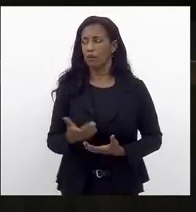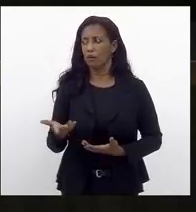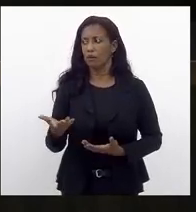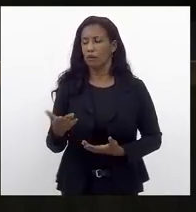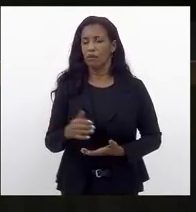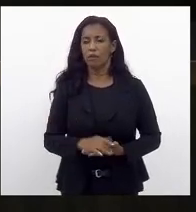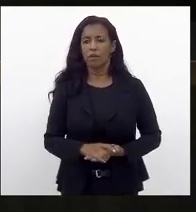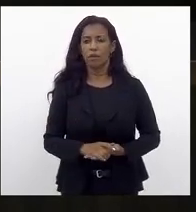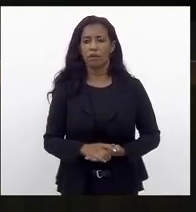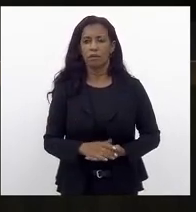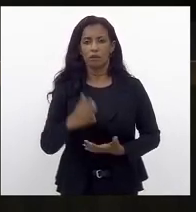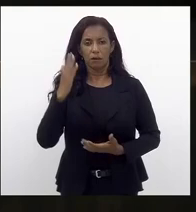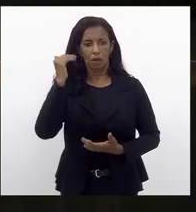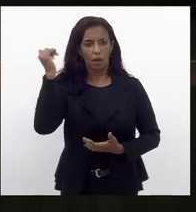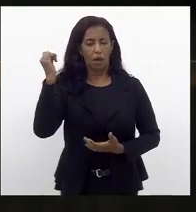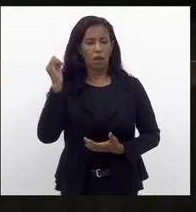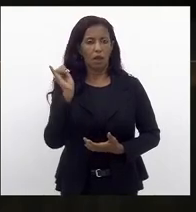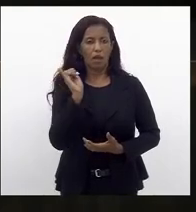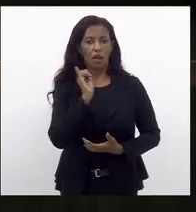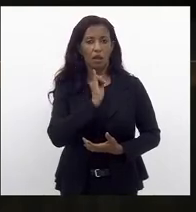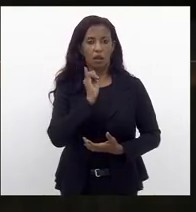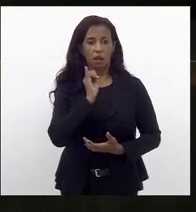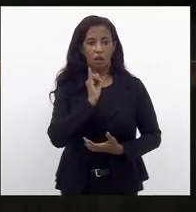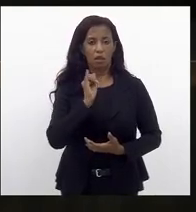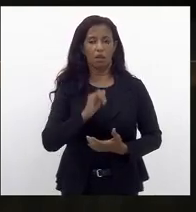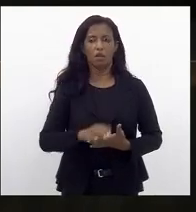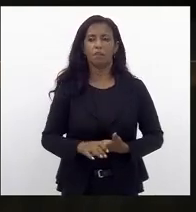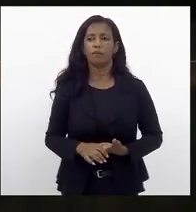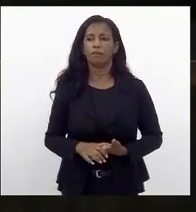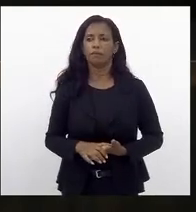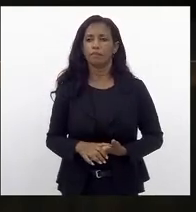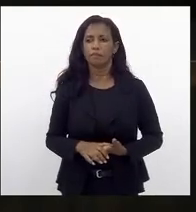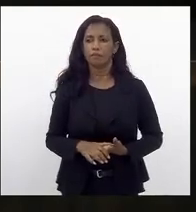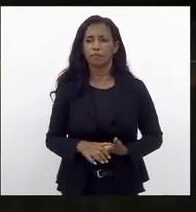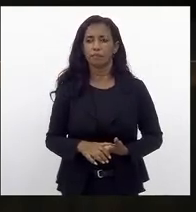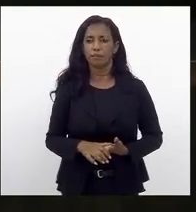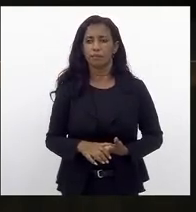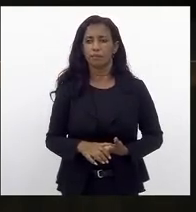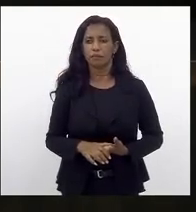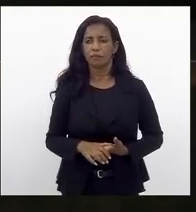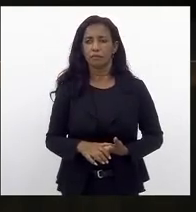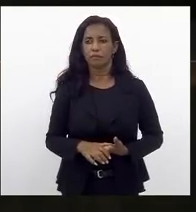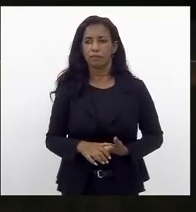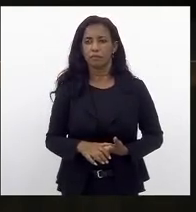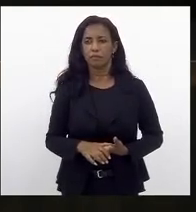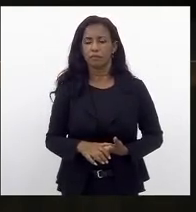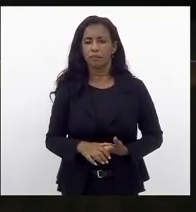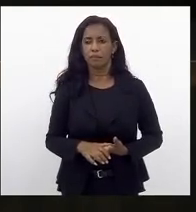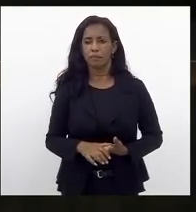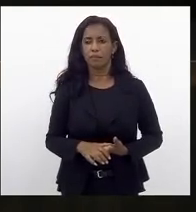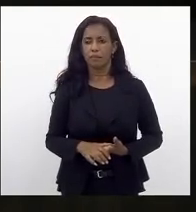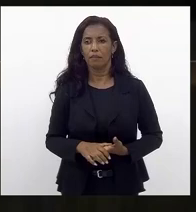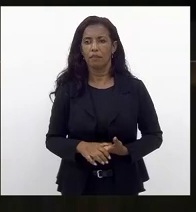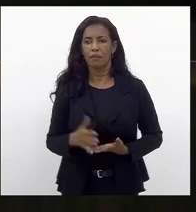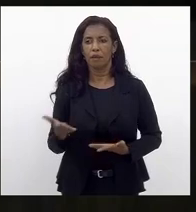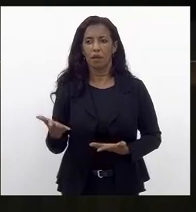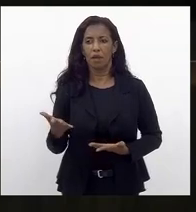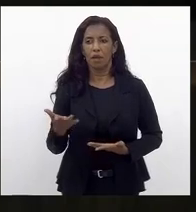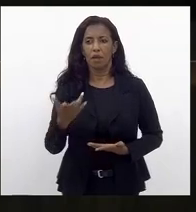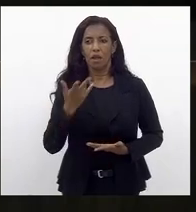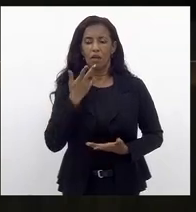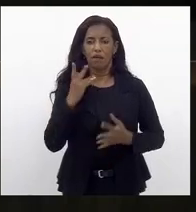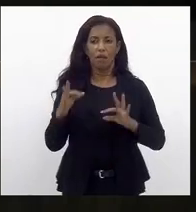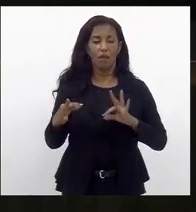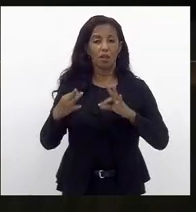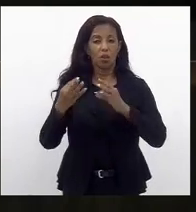sucesso e ela é italiana com é uma outra nacionalidade Ela diz